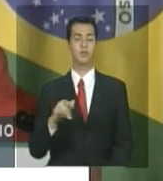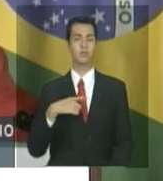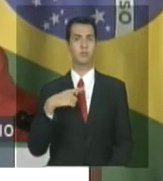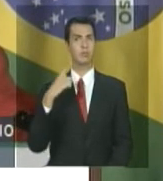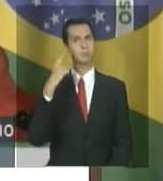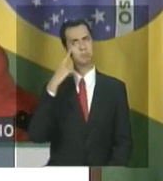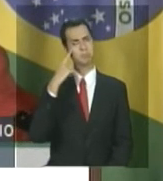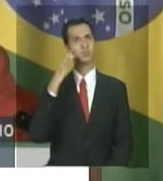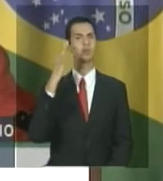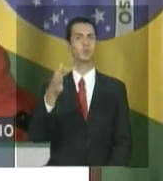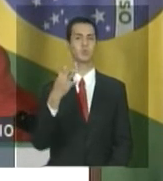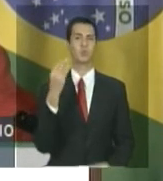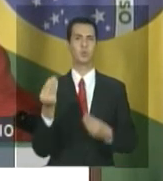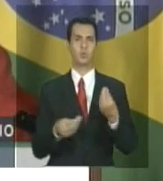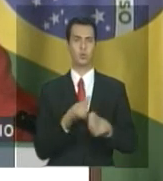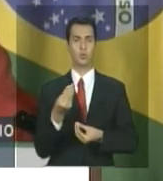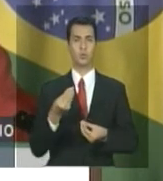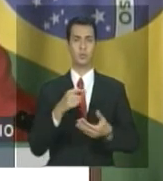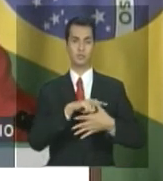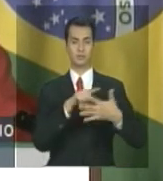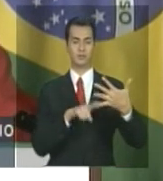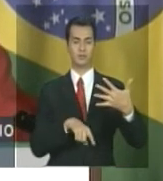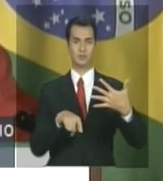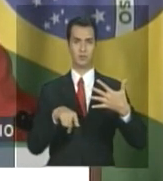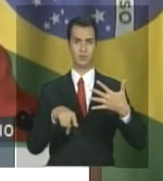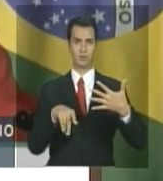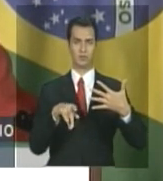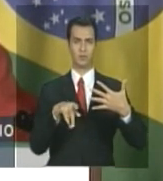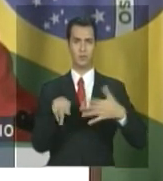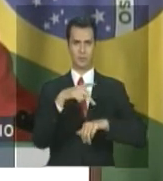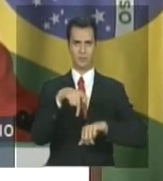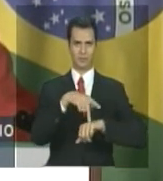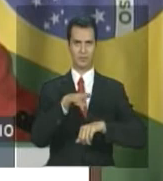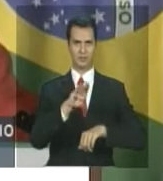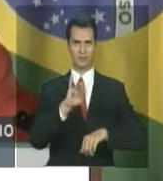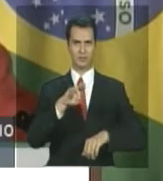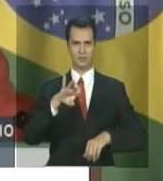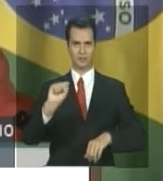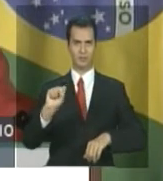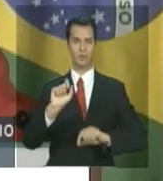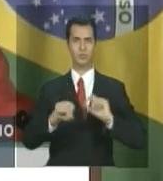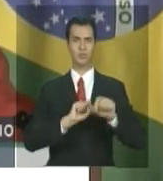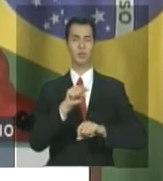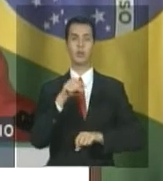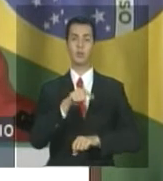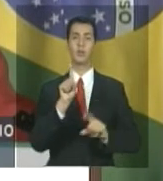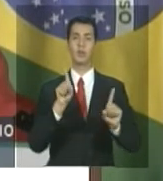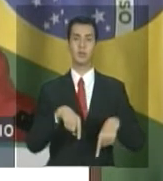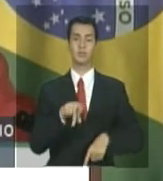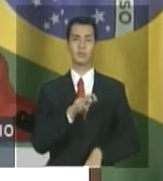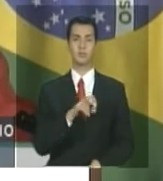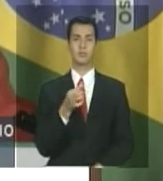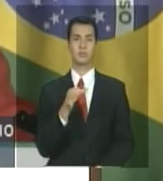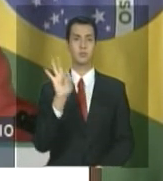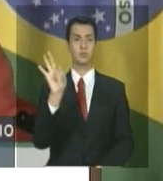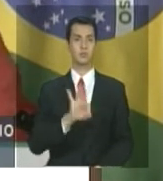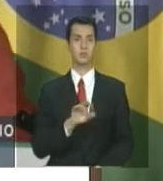BRICS são responsáveis por 56% do crescimento do PIB mundial,